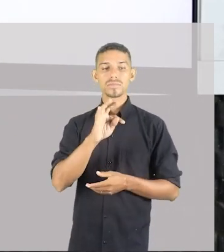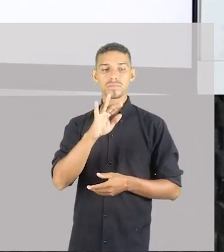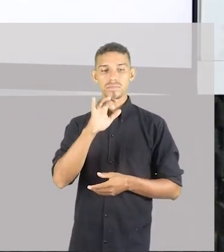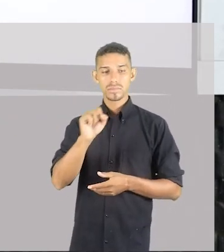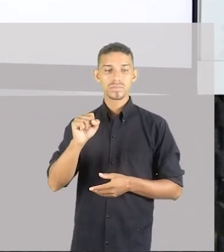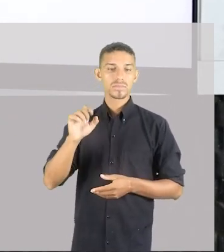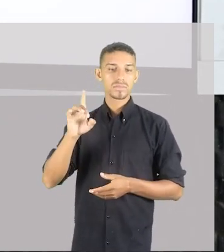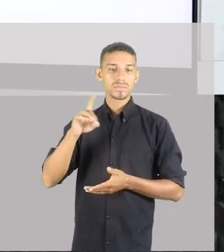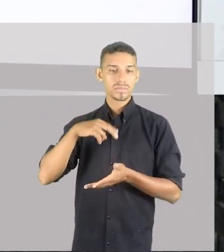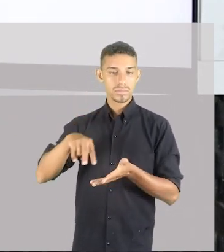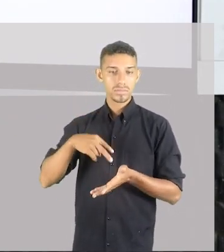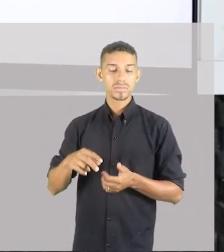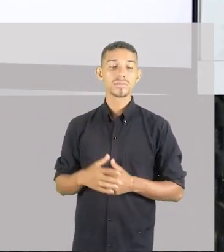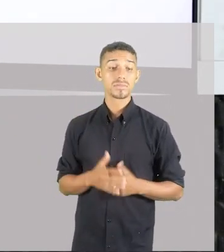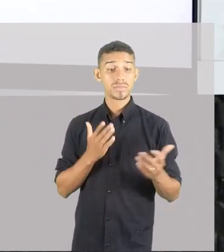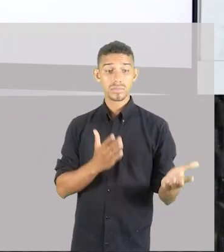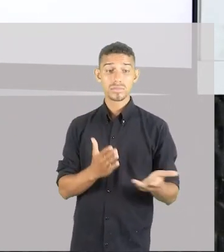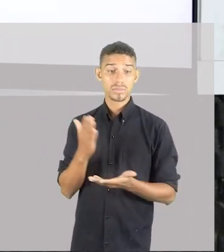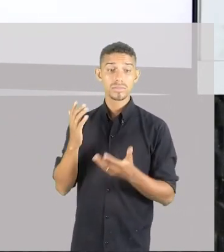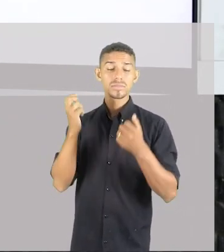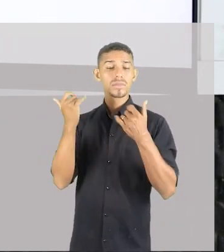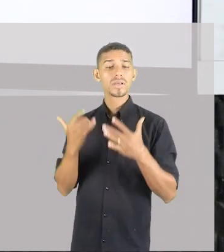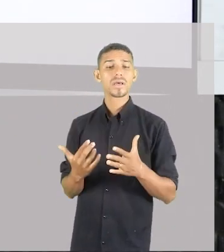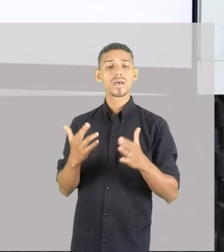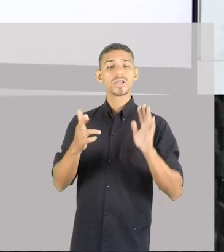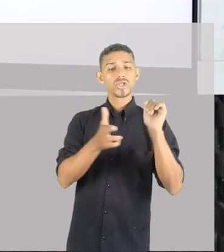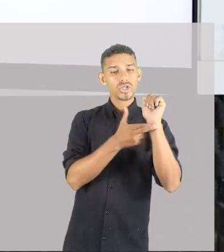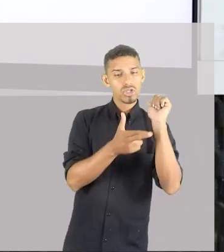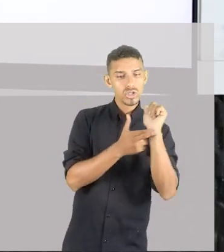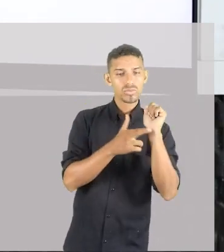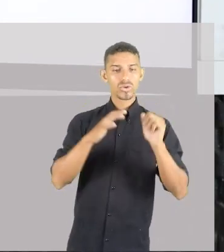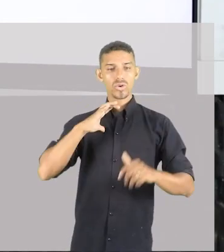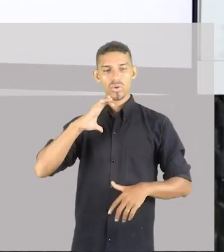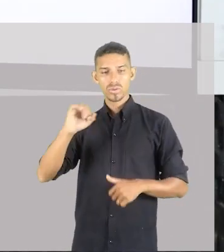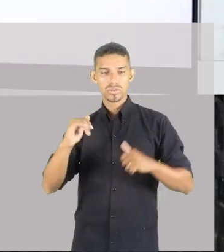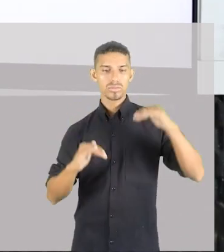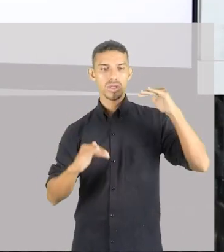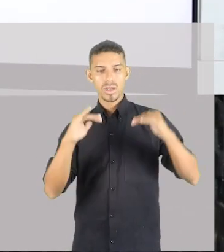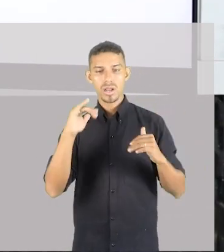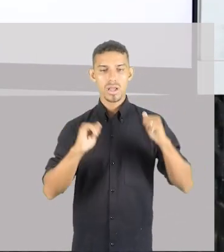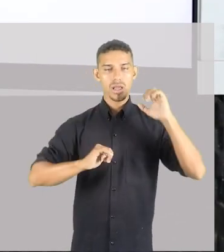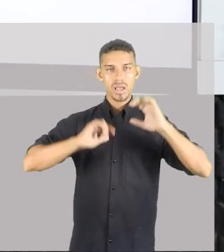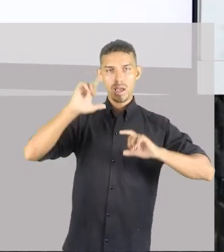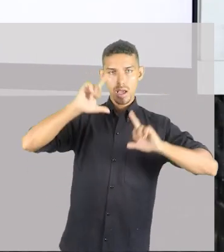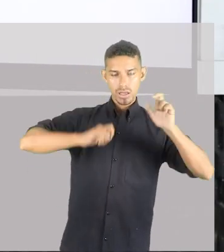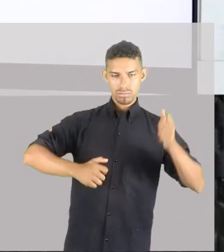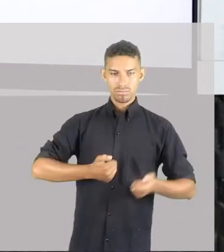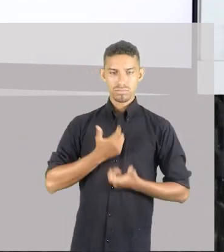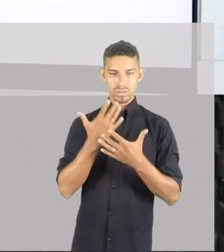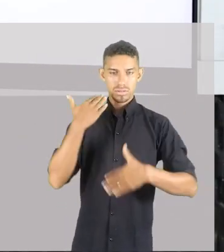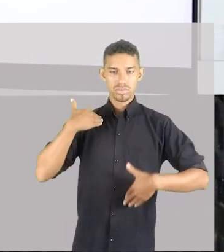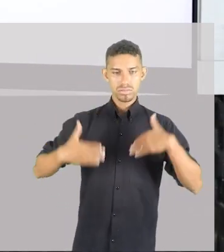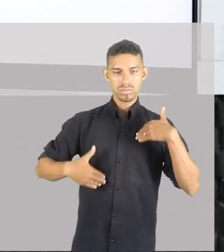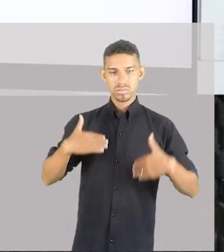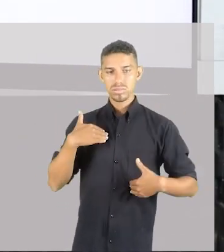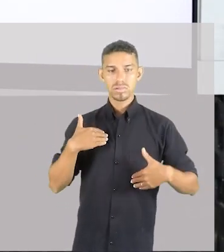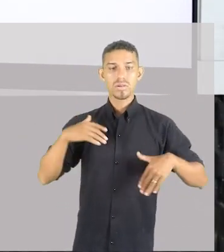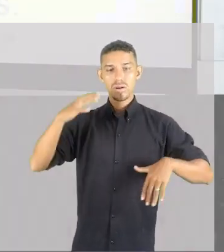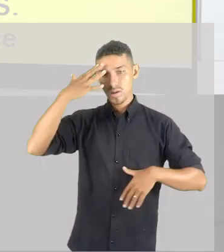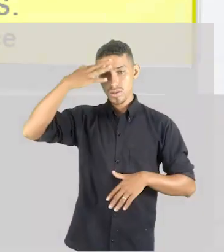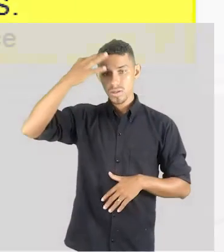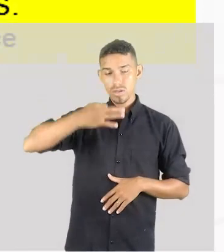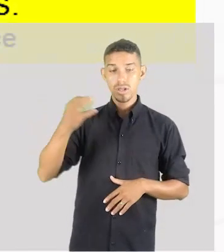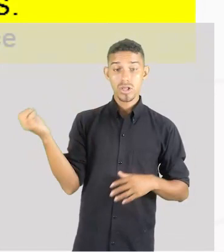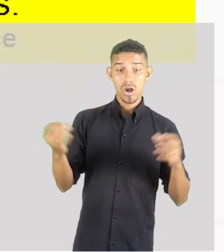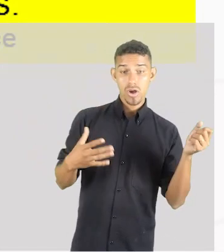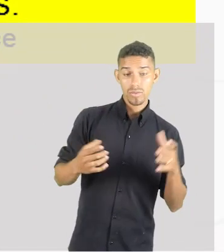certo e street dance ritmo coordenação equilíbrio expressão corporal conscientização de equipe novos